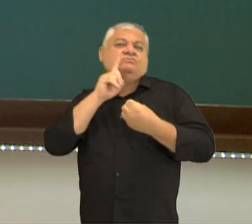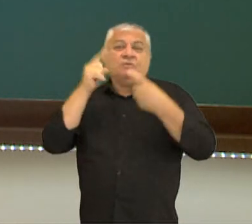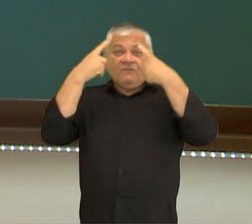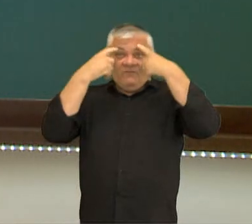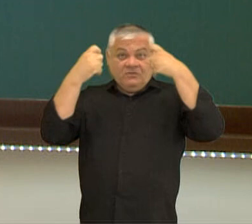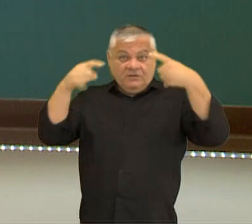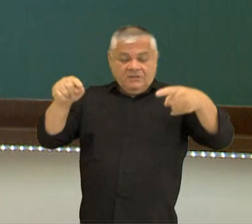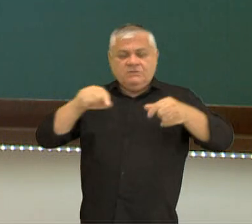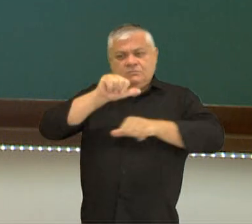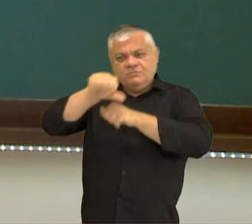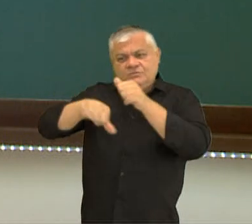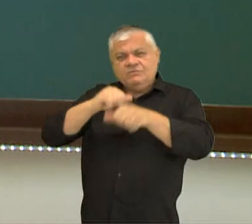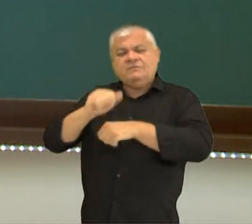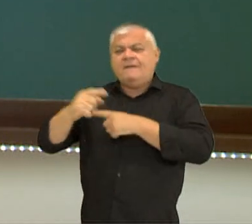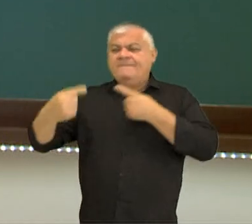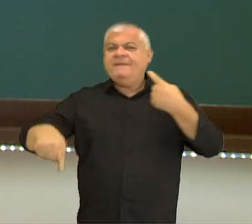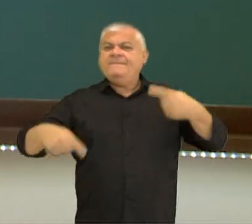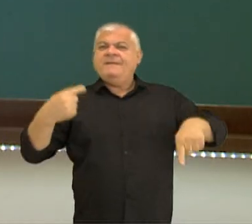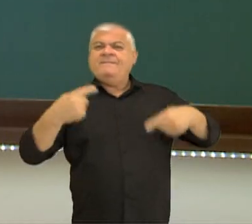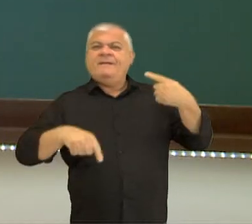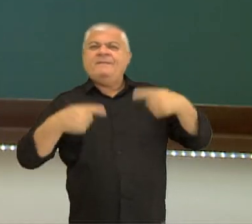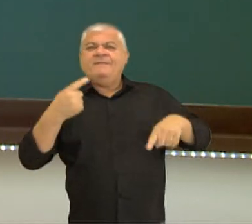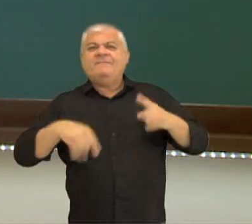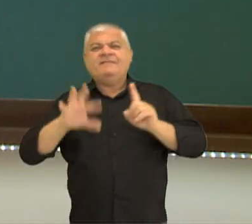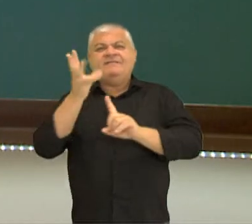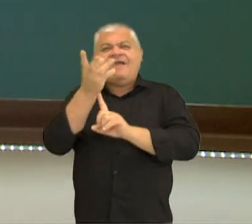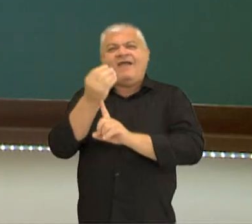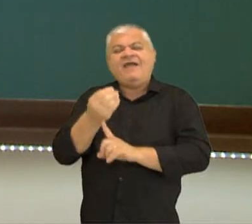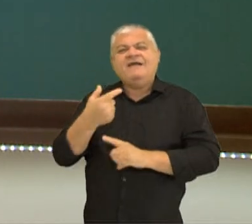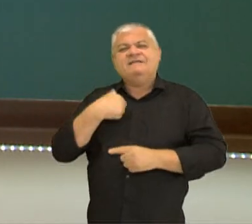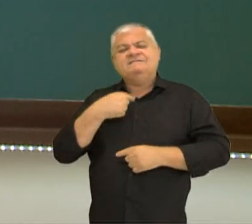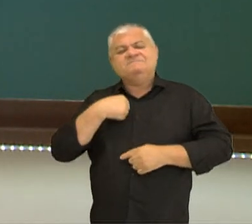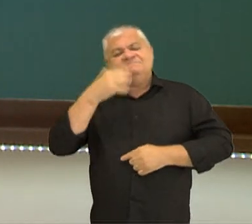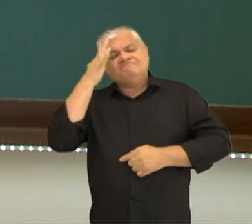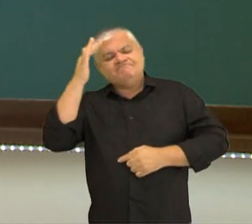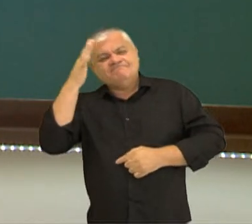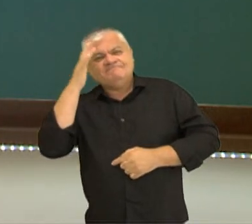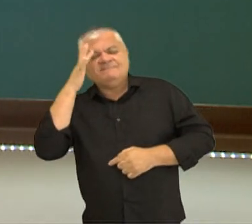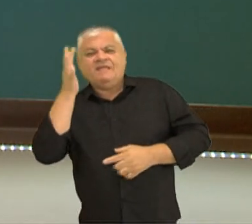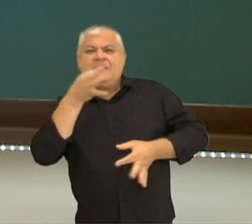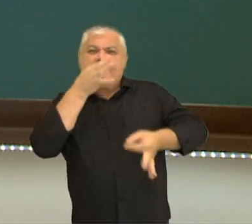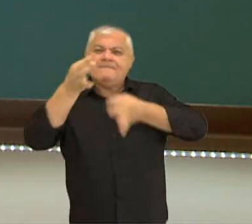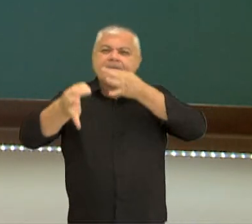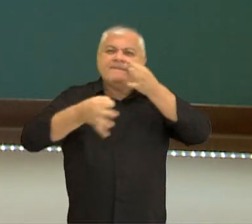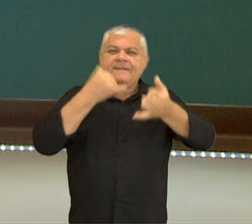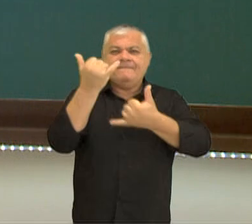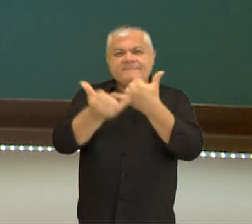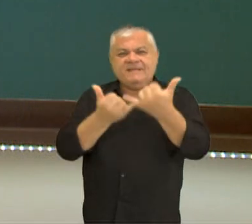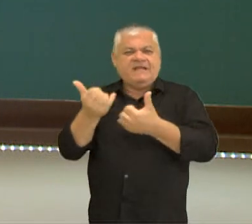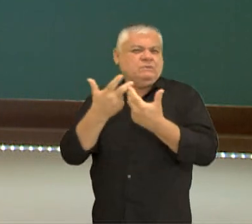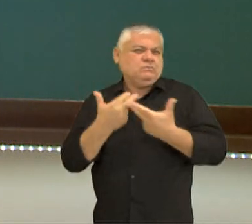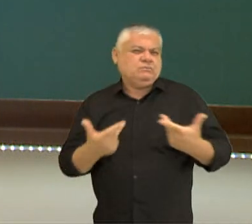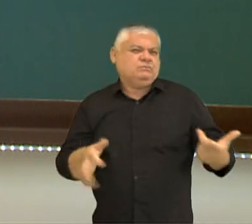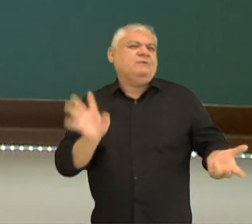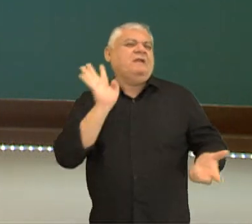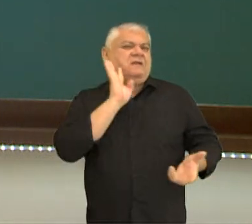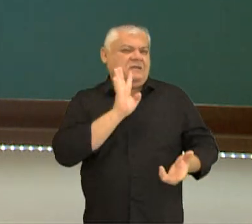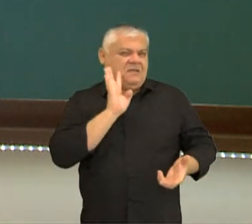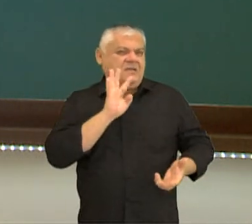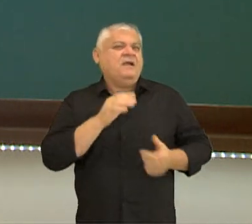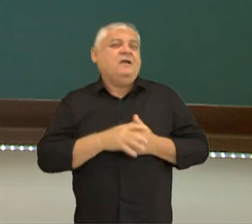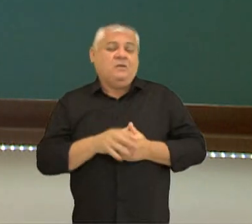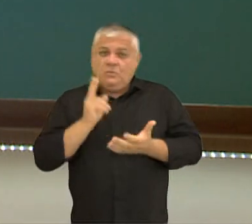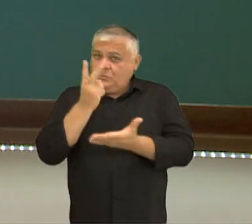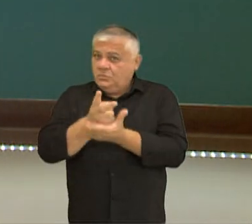e trazer essa disputa através da arte, do pensar, do criticar, do brincar. Então, muito bacana esse movimento